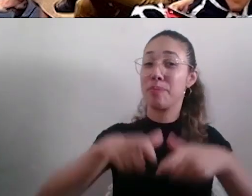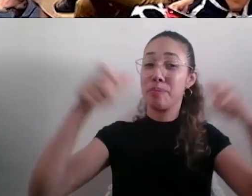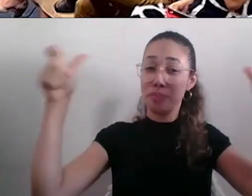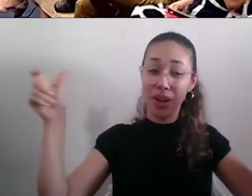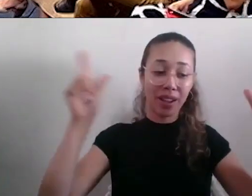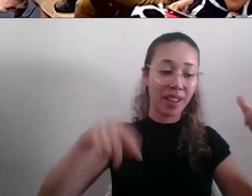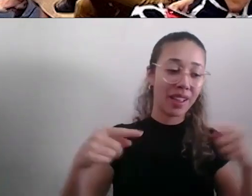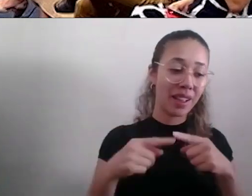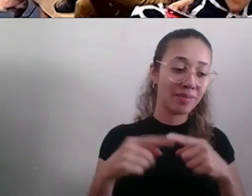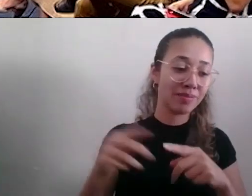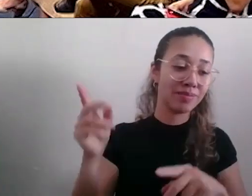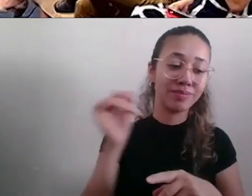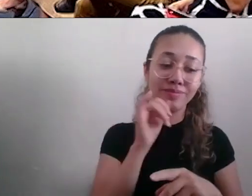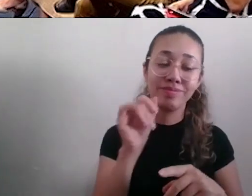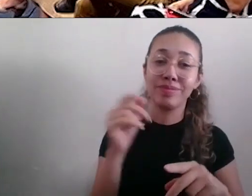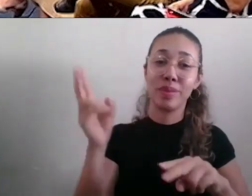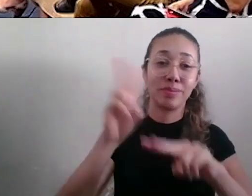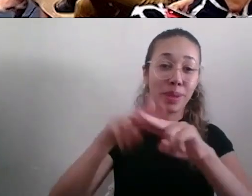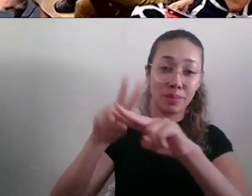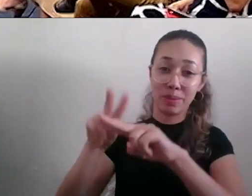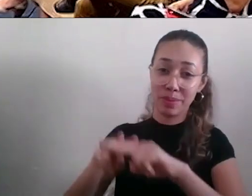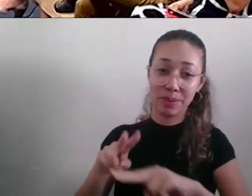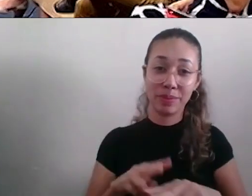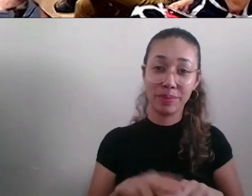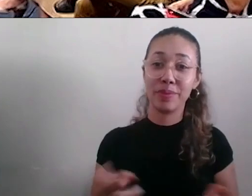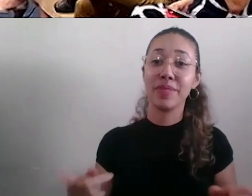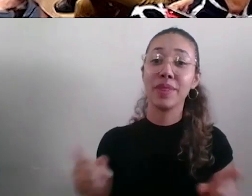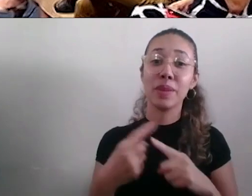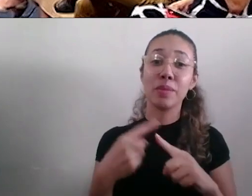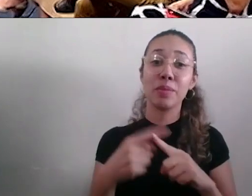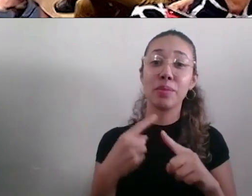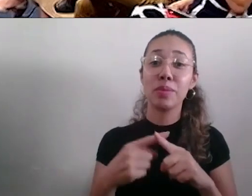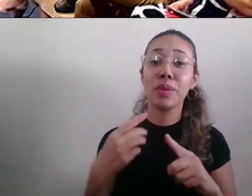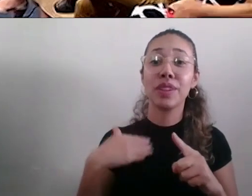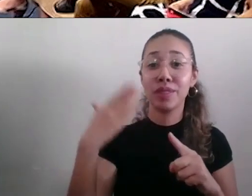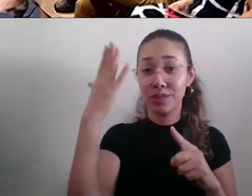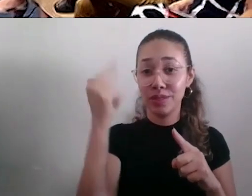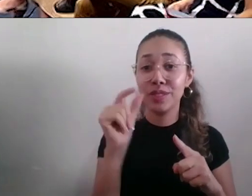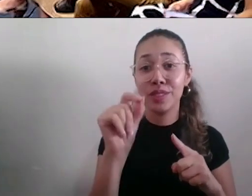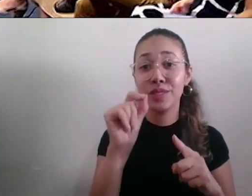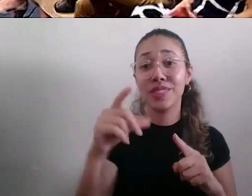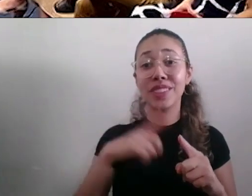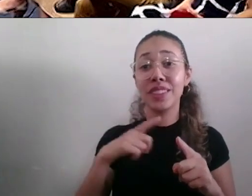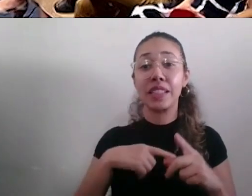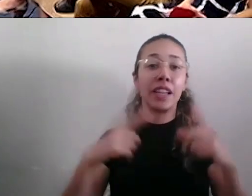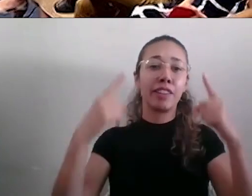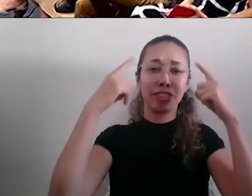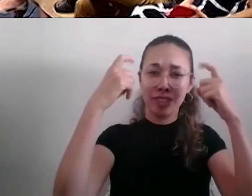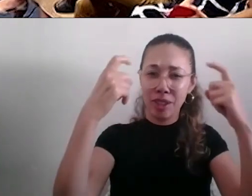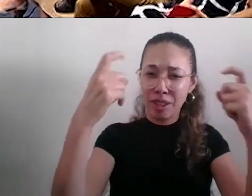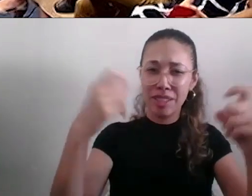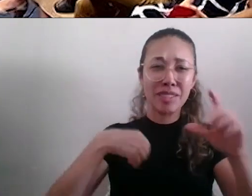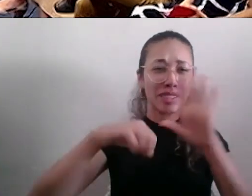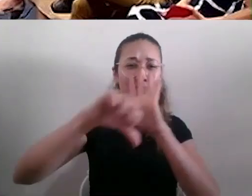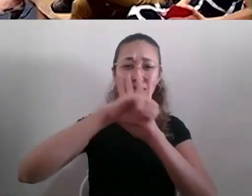carcerária, porque, obviamente, vocês sabem muito melhor do que eu, envolve um aumento imenso da violência e da criminalidade no país,